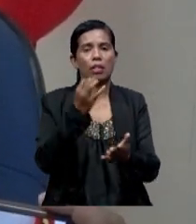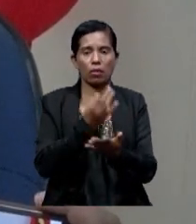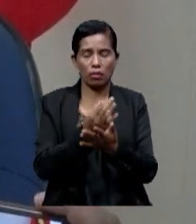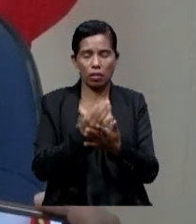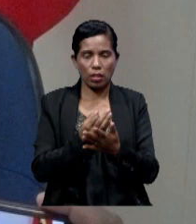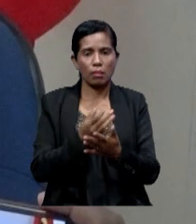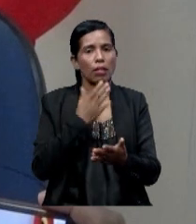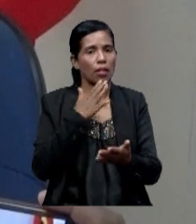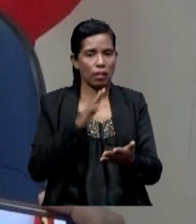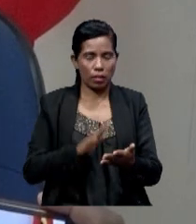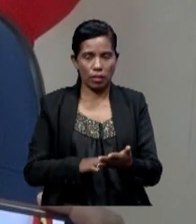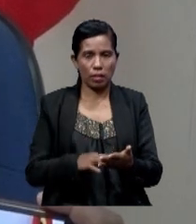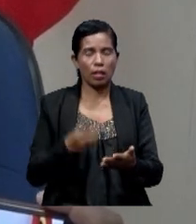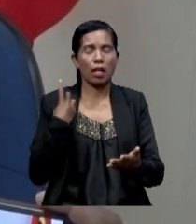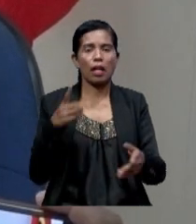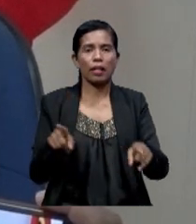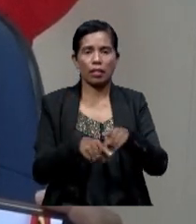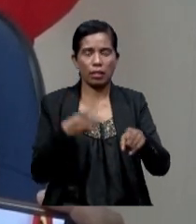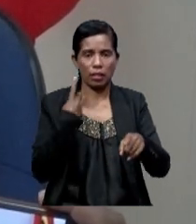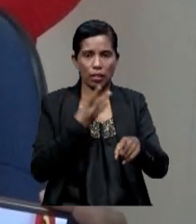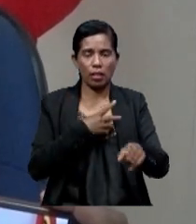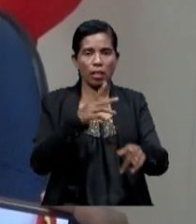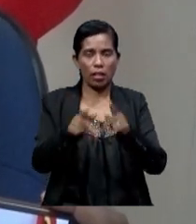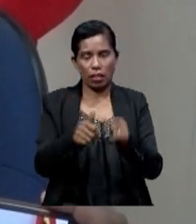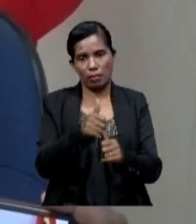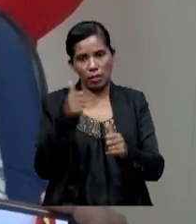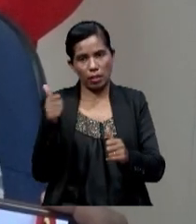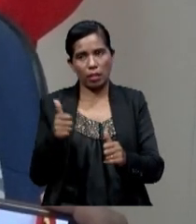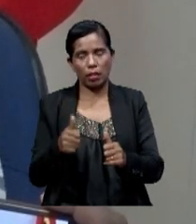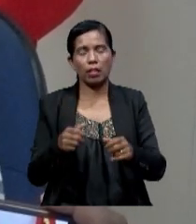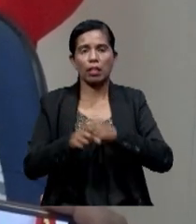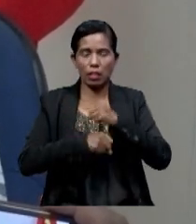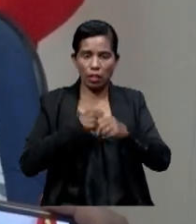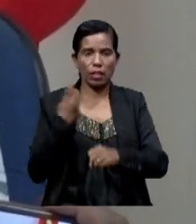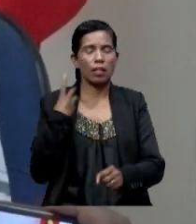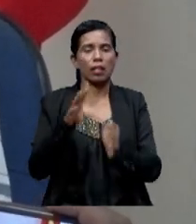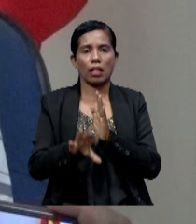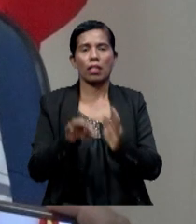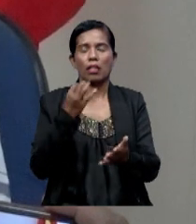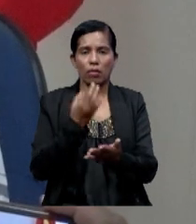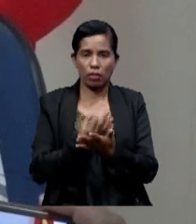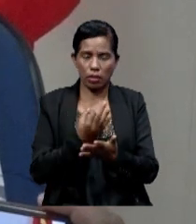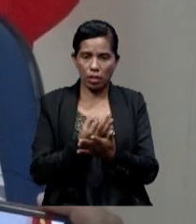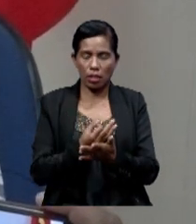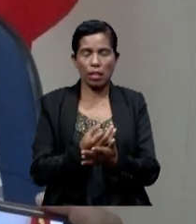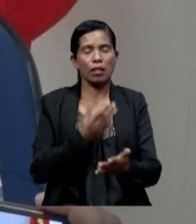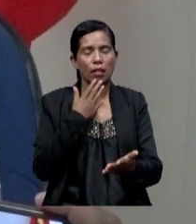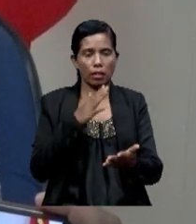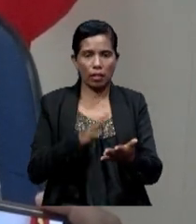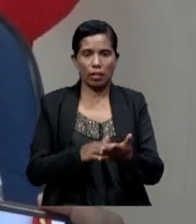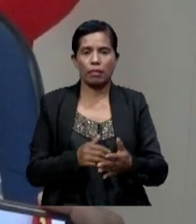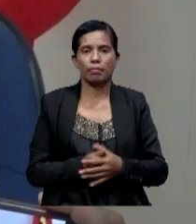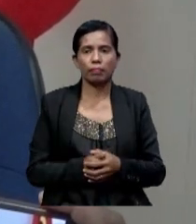dundia fale. Ane sa ita kontratu fale, ites, ema seluk nini a, terus par ita heta osa. Ne, bahasa Indonesia